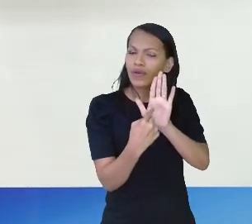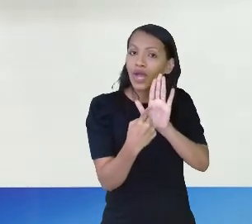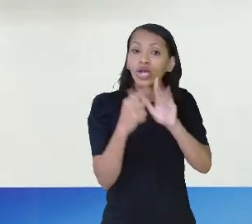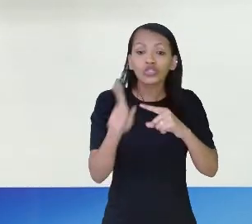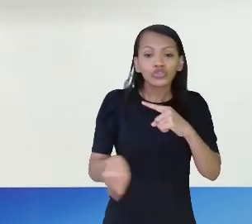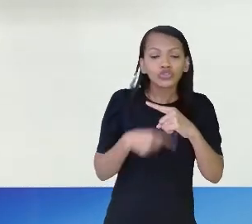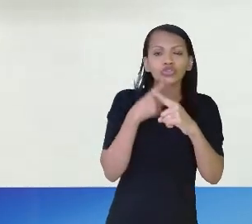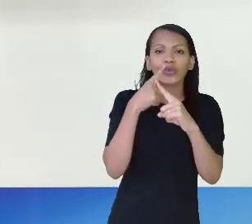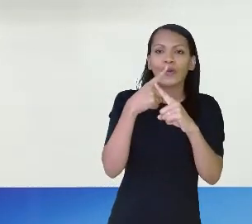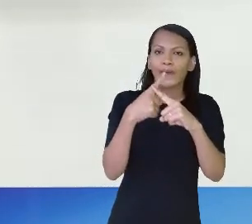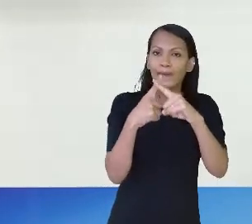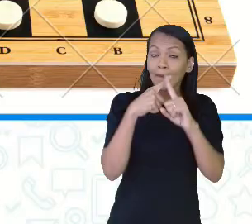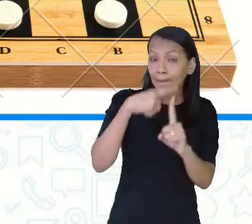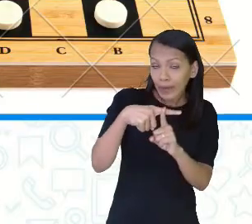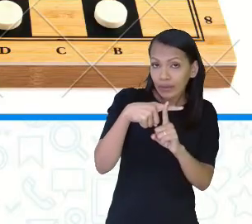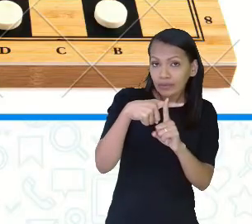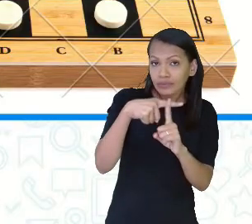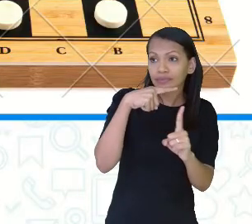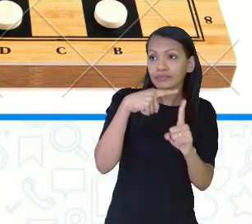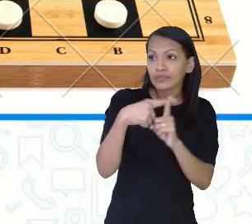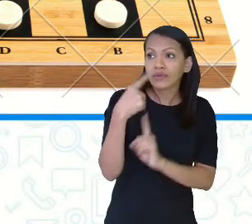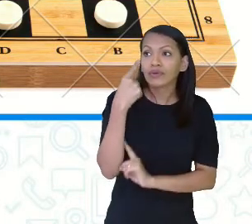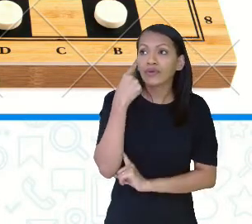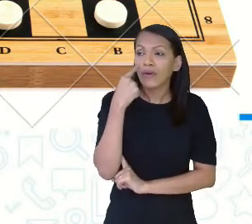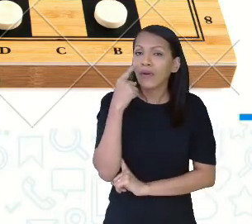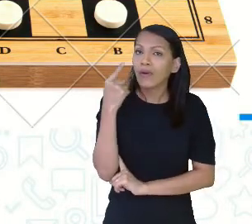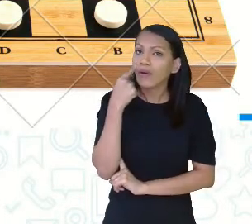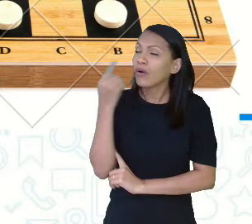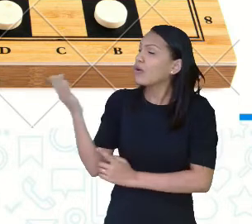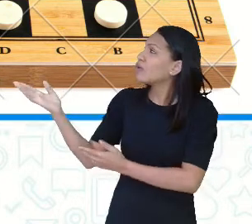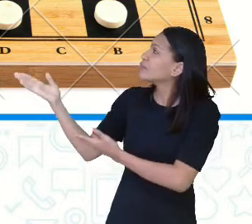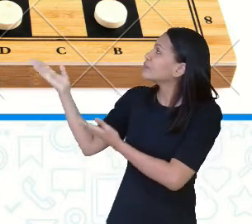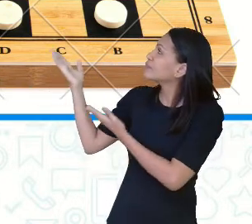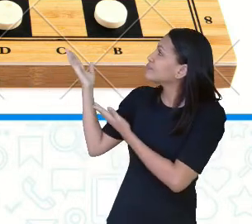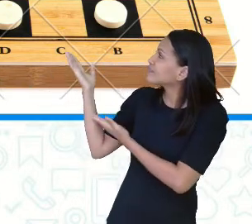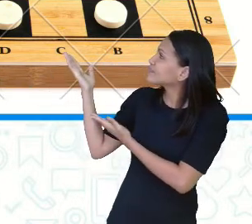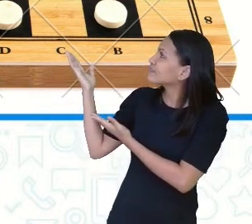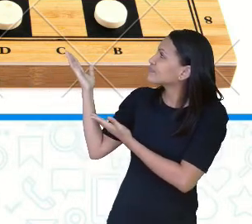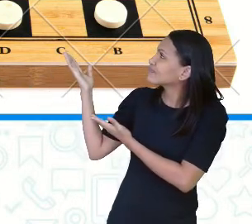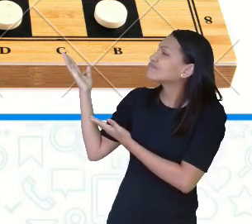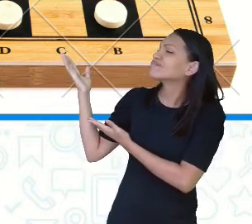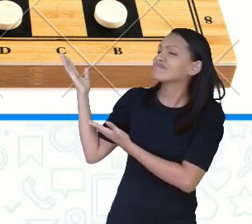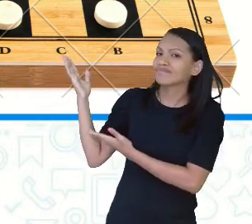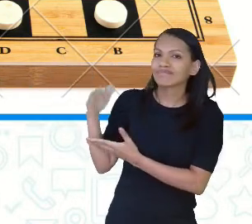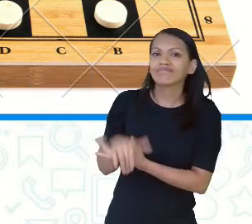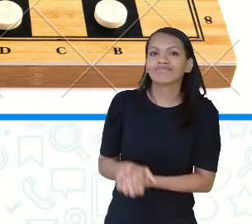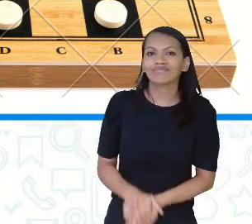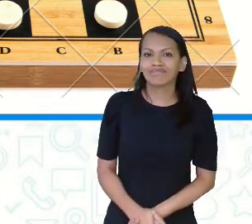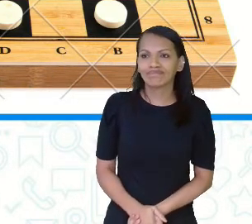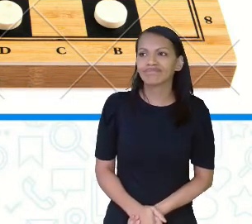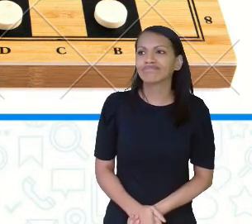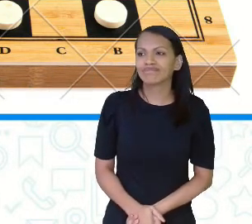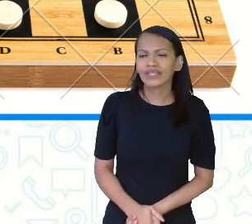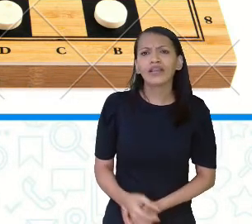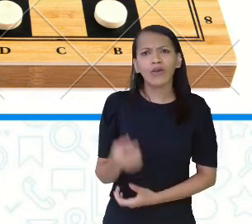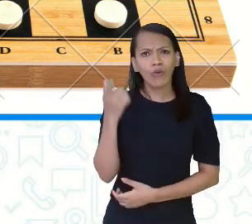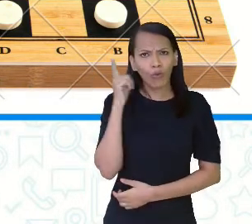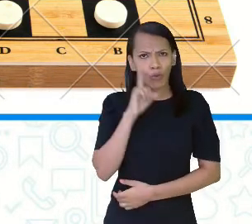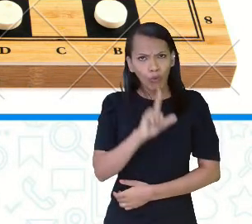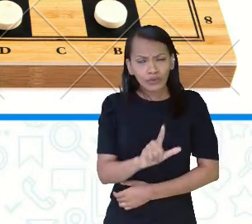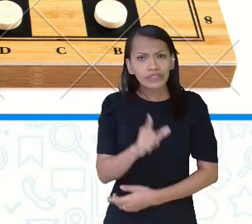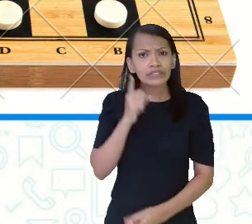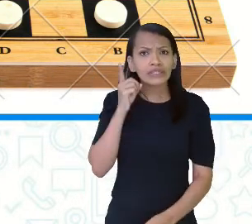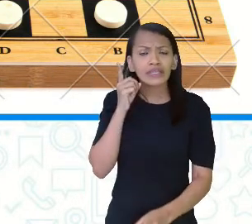preste atenção aqui na mãozinha. Ó, eu posso ir contando casa por casa. Eu vou conseguir achar o